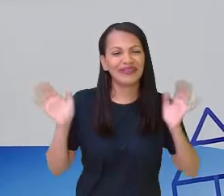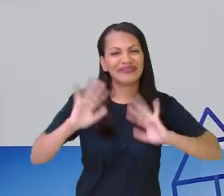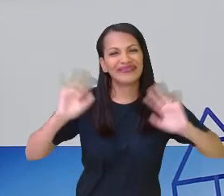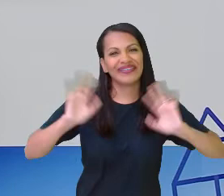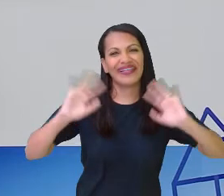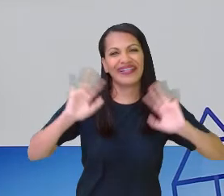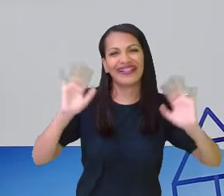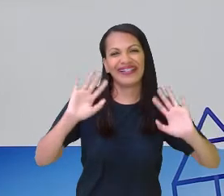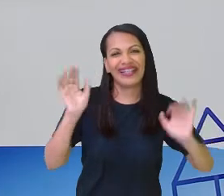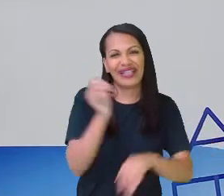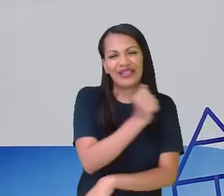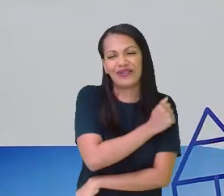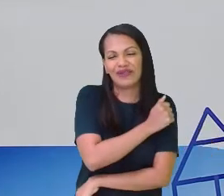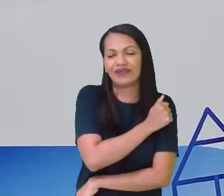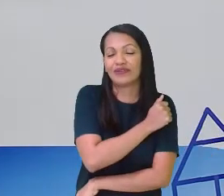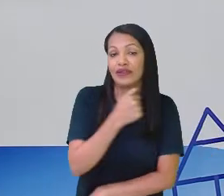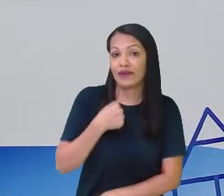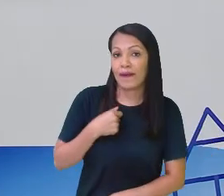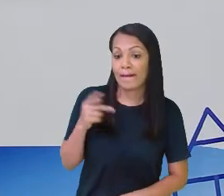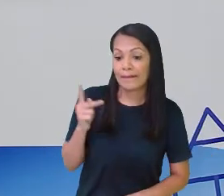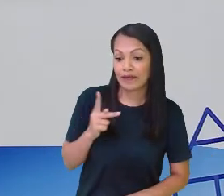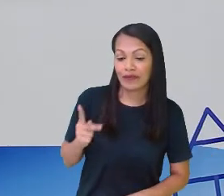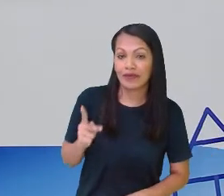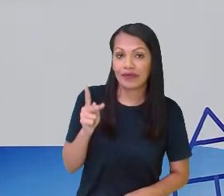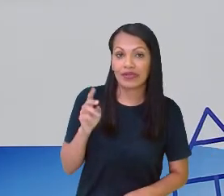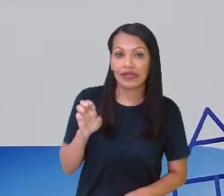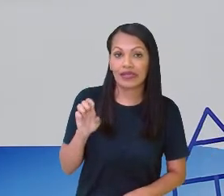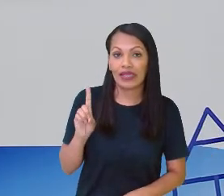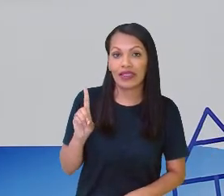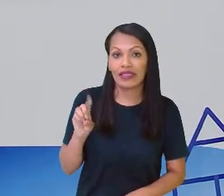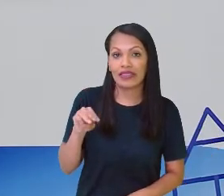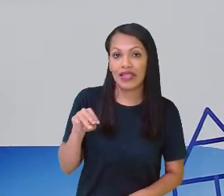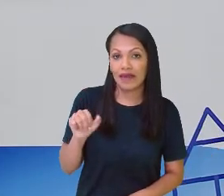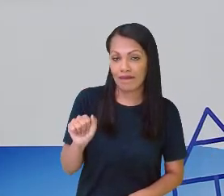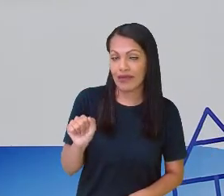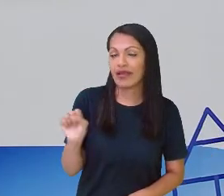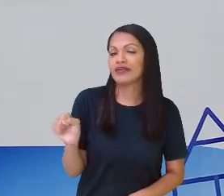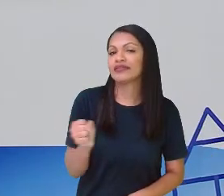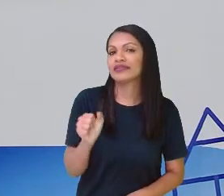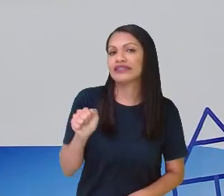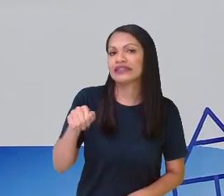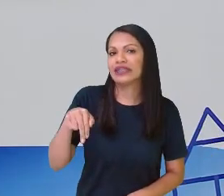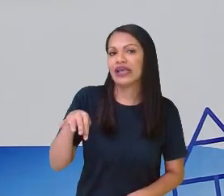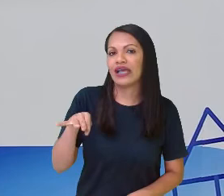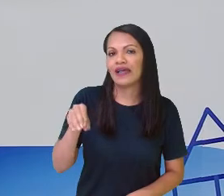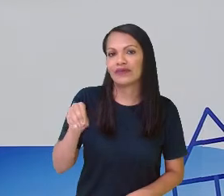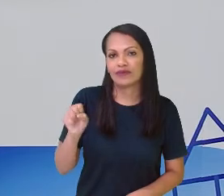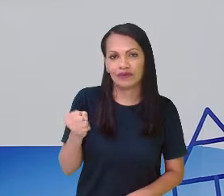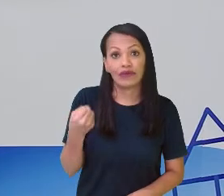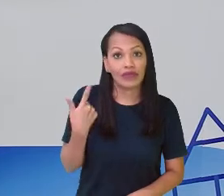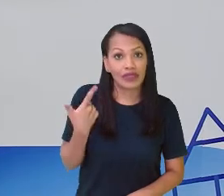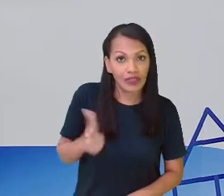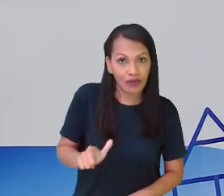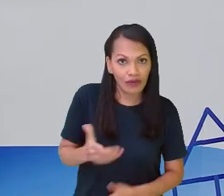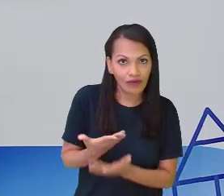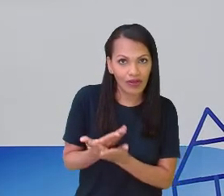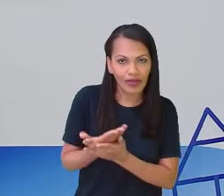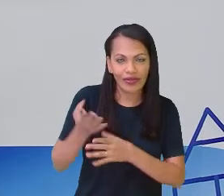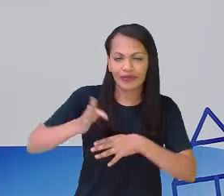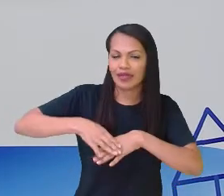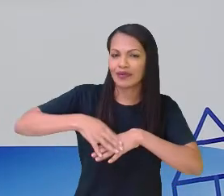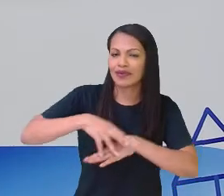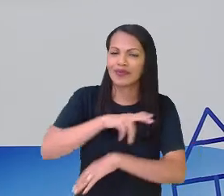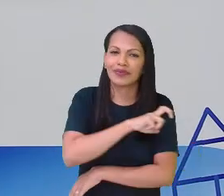Olá, pessoal. Eu sou a professora Kedma Santos e estou aqui para mais uma aula de matemática para os quintos